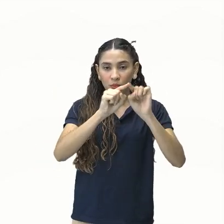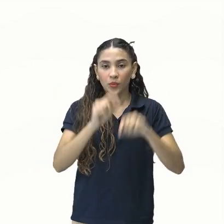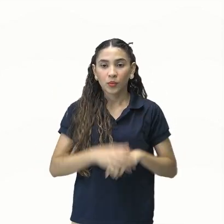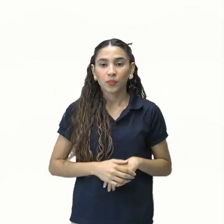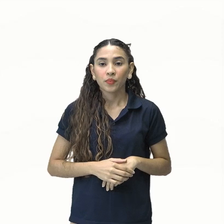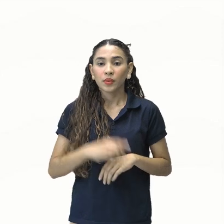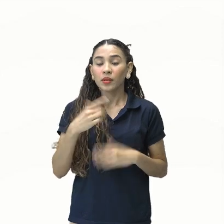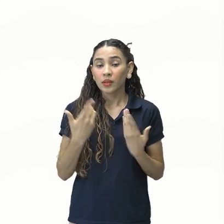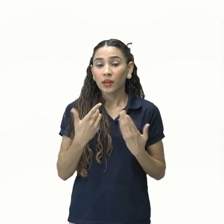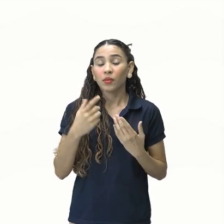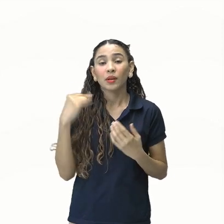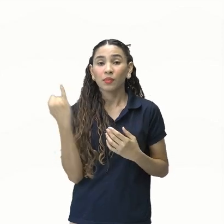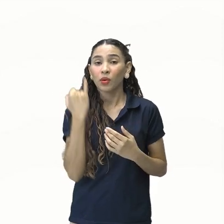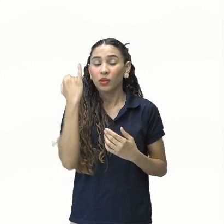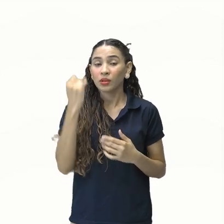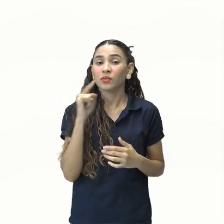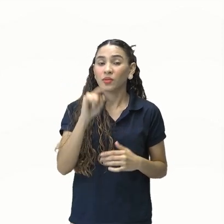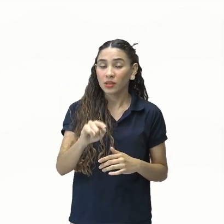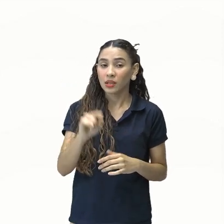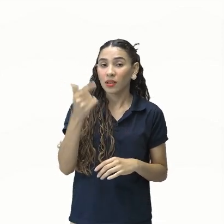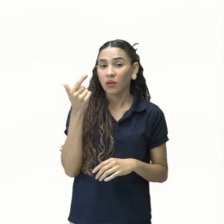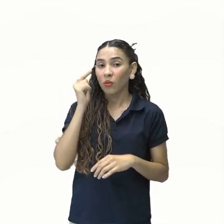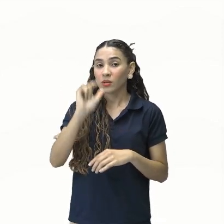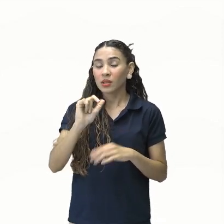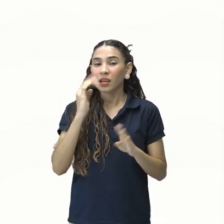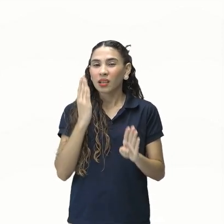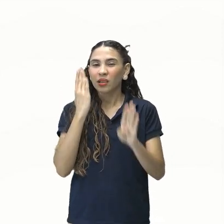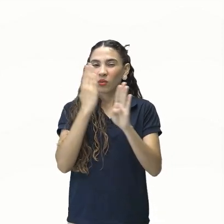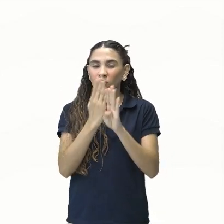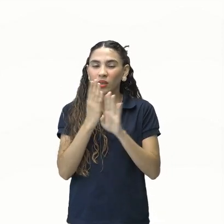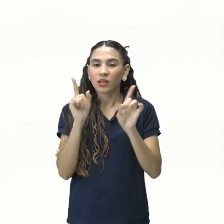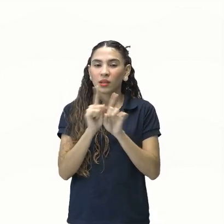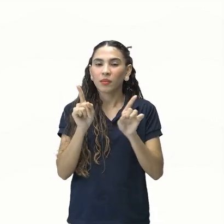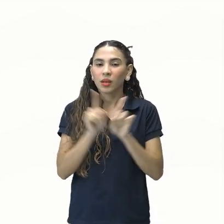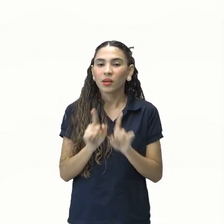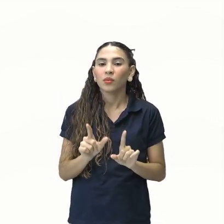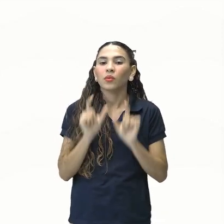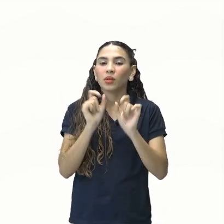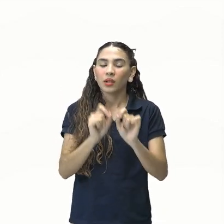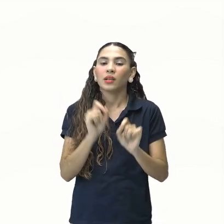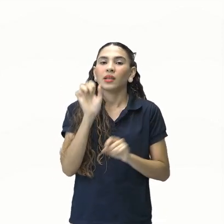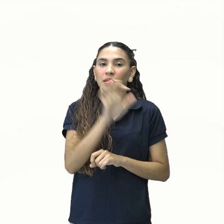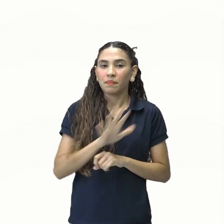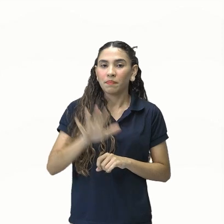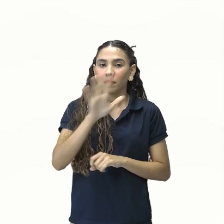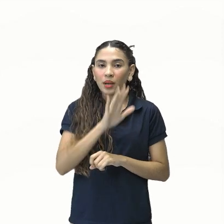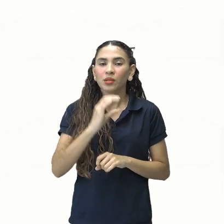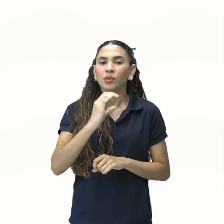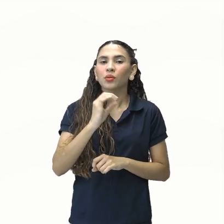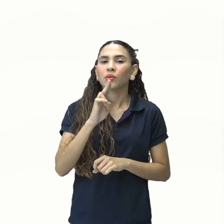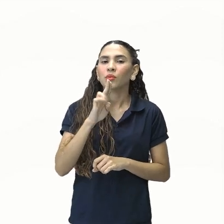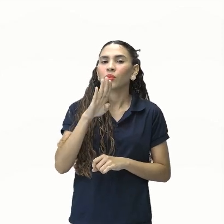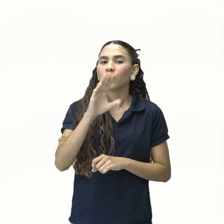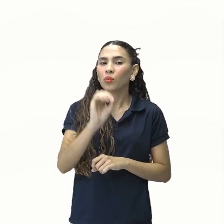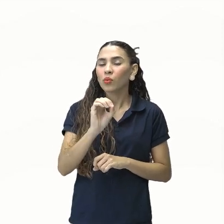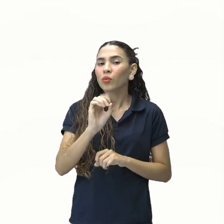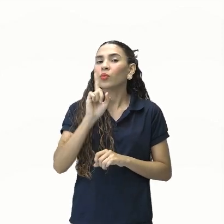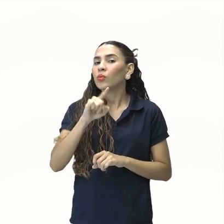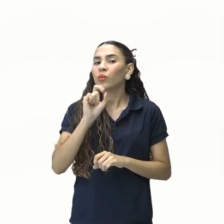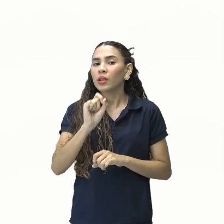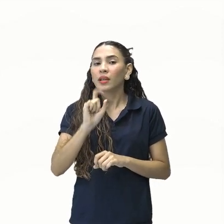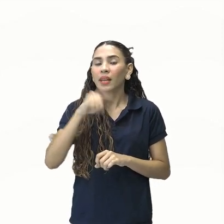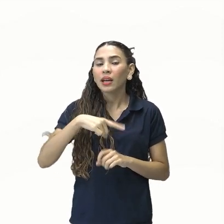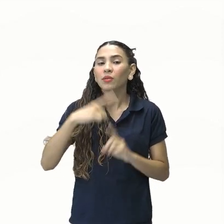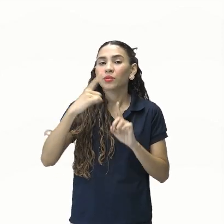Ok? Então, é importante que vocês consigam identificar, tá, as figuras. O que é um cubo? Um cubo é